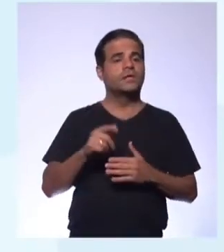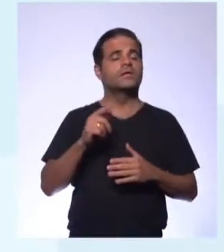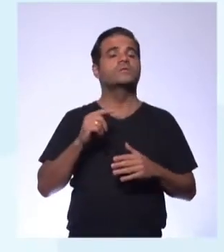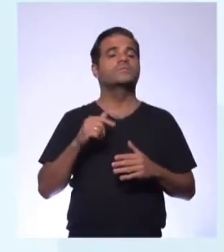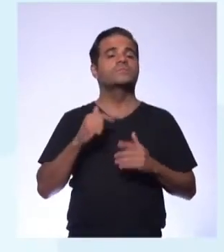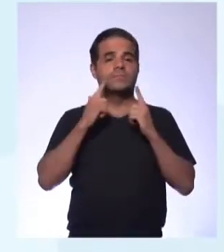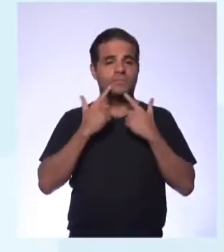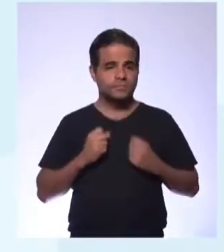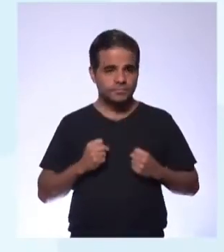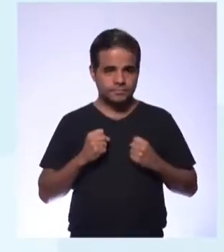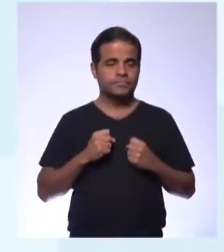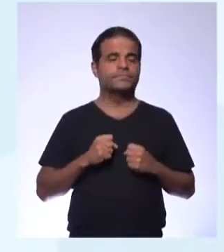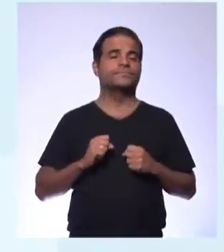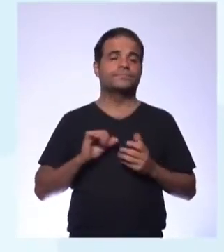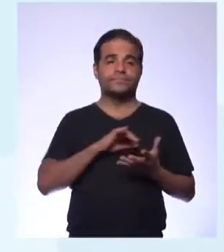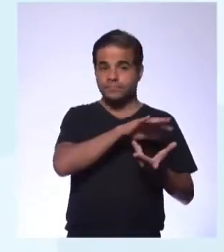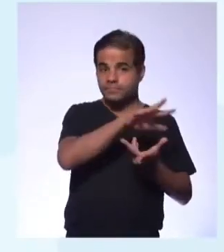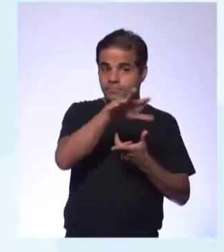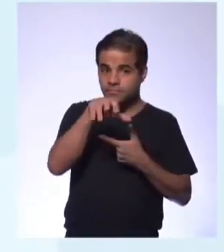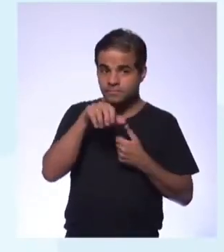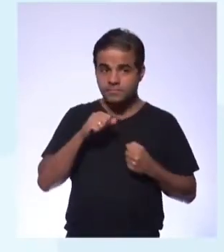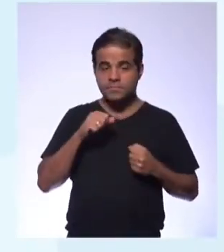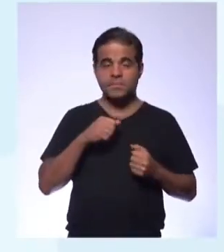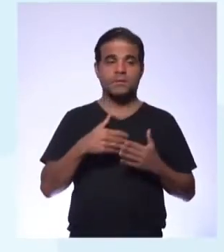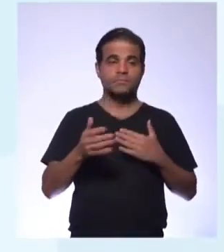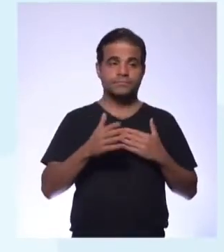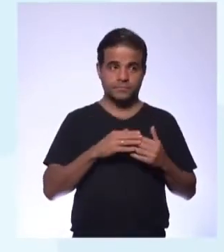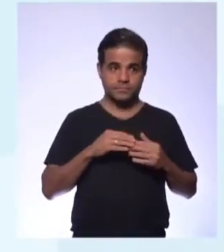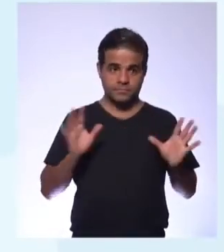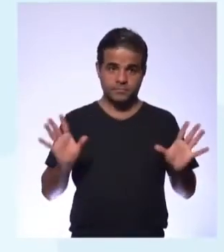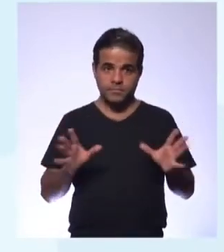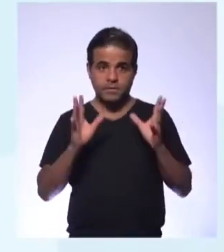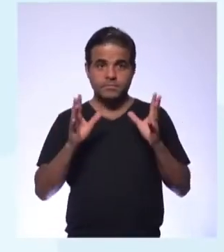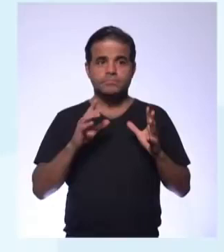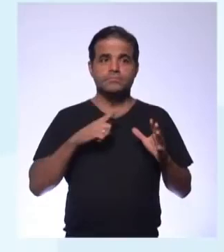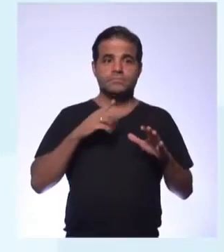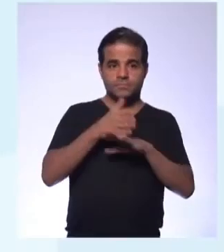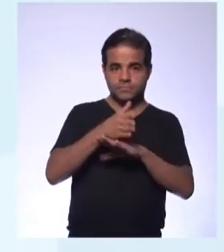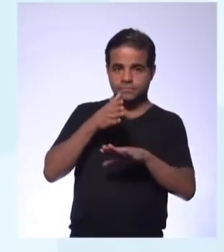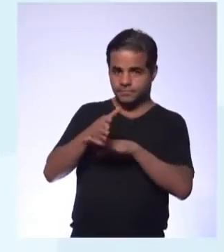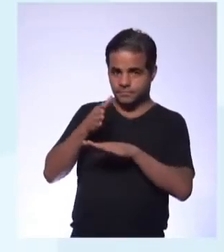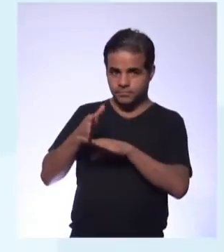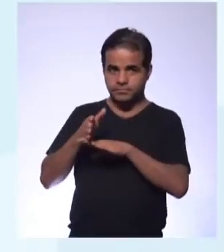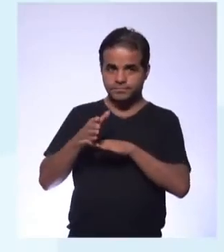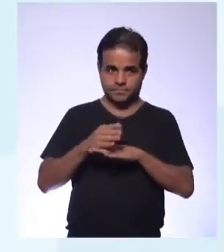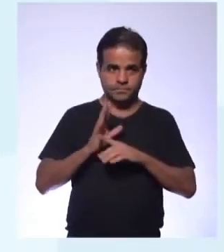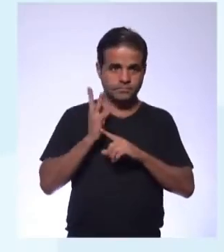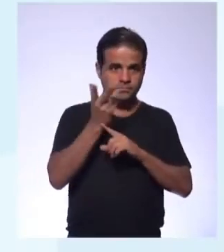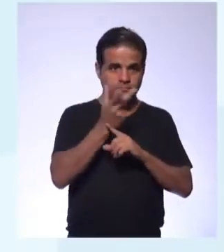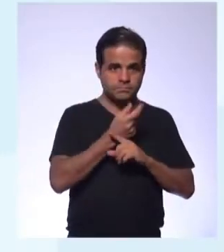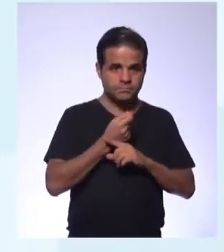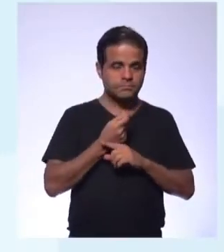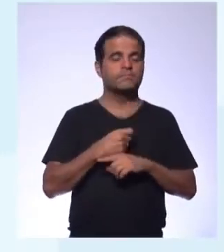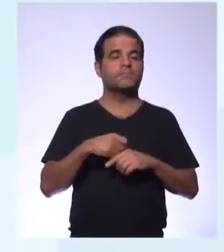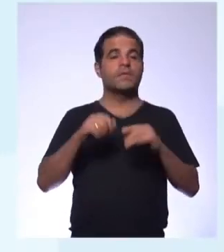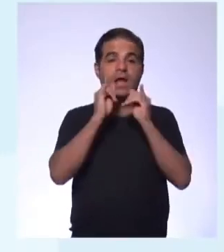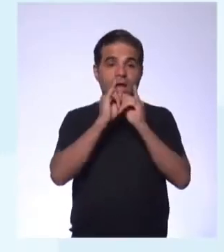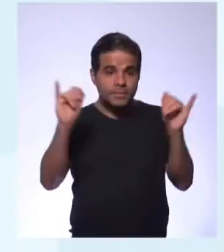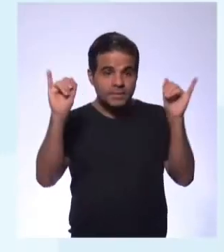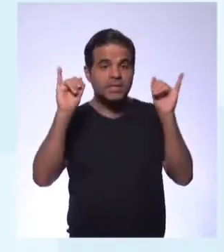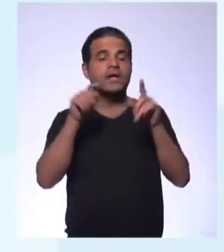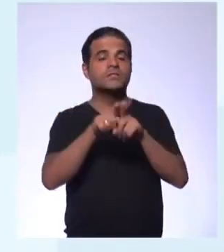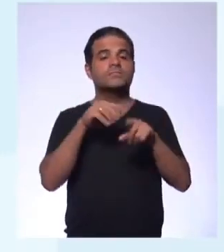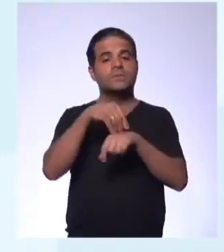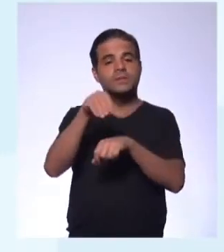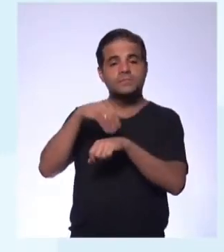linguagem universal, que ali pela imagem, independente da língua que eu fale, eu vou ter acesso àquela arte, àquela pintura, à mensagem que está